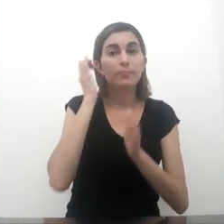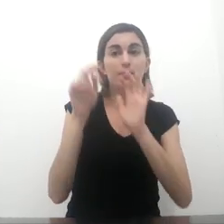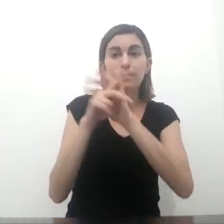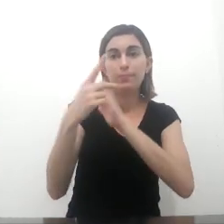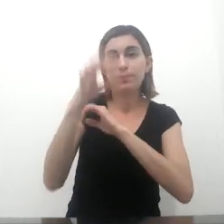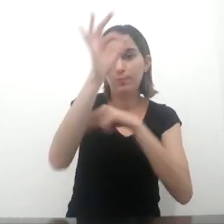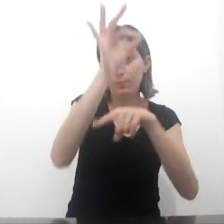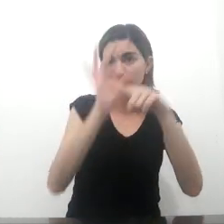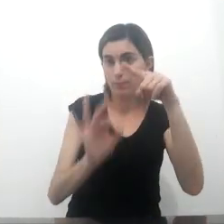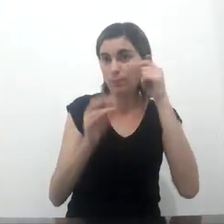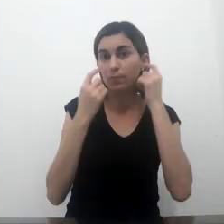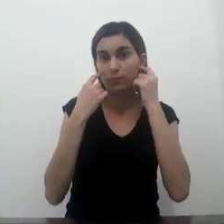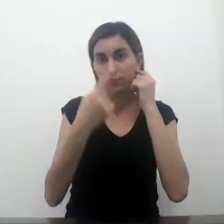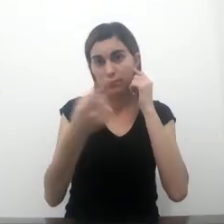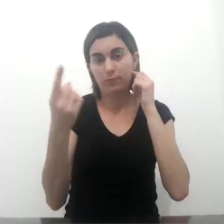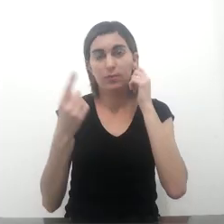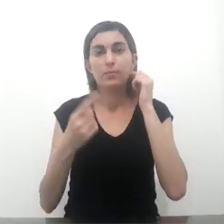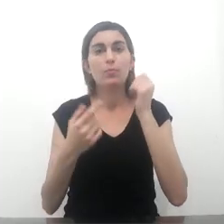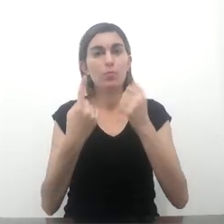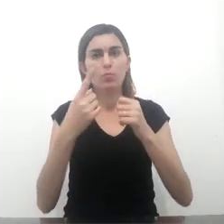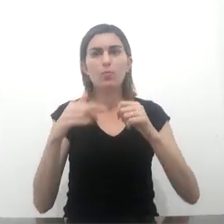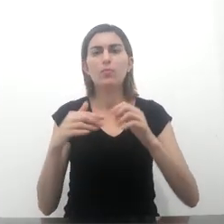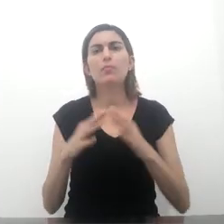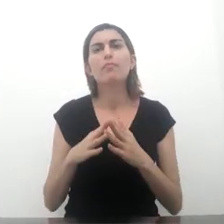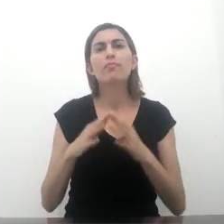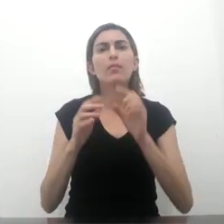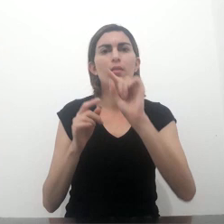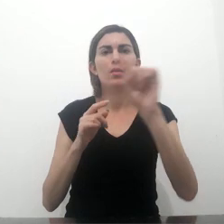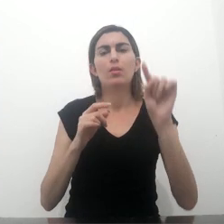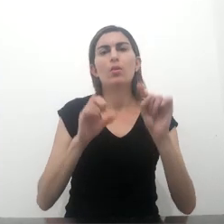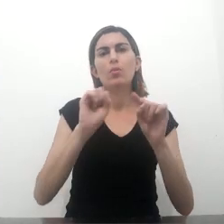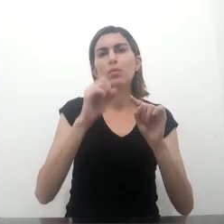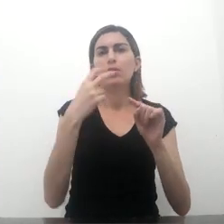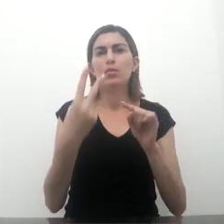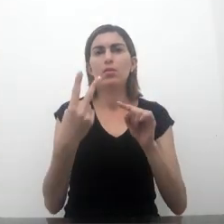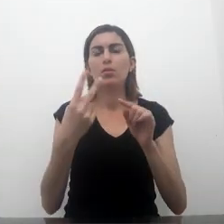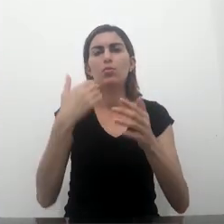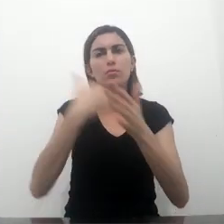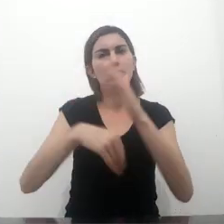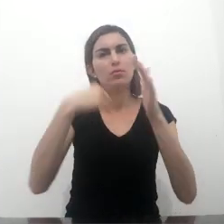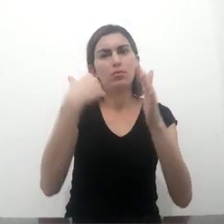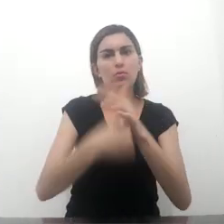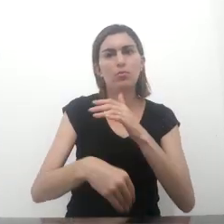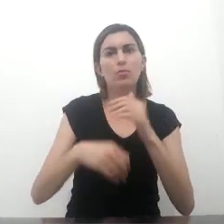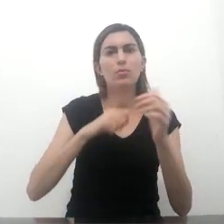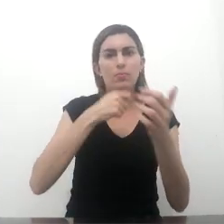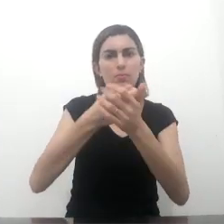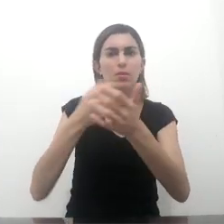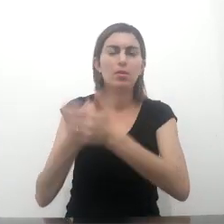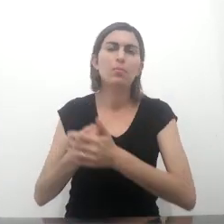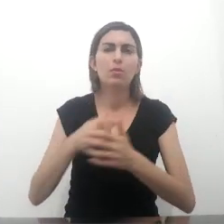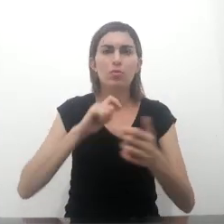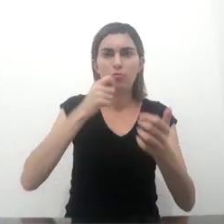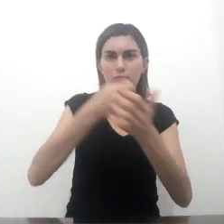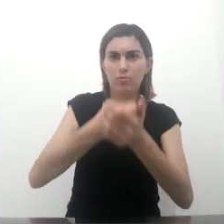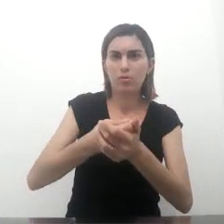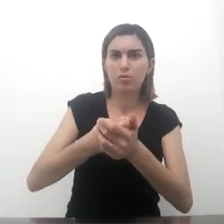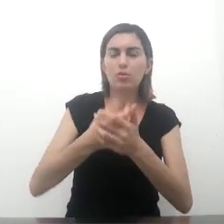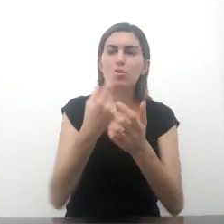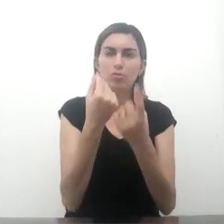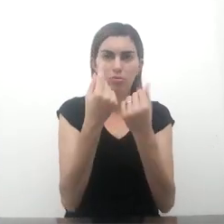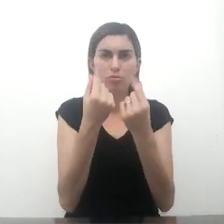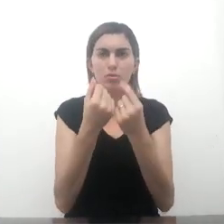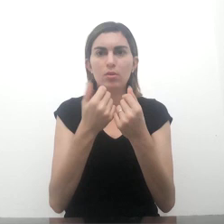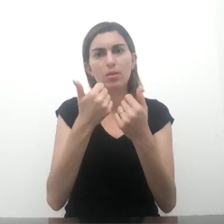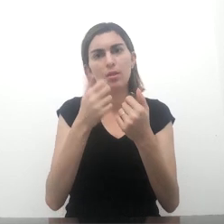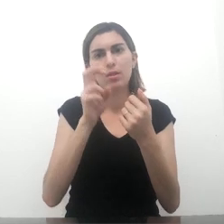a parte de porcentagem, né? Vê, uma calçada custa 82. O desconto para pagamento à vista